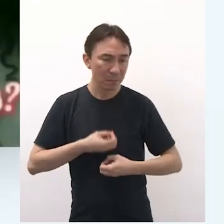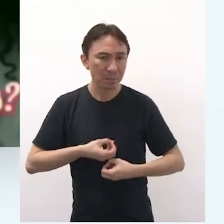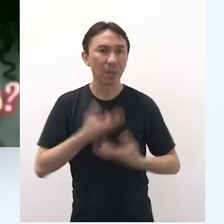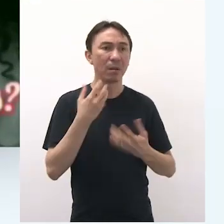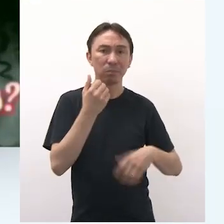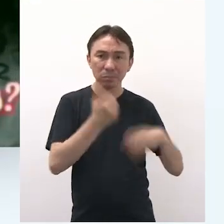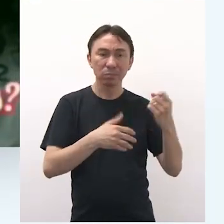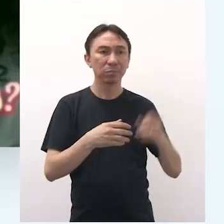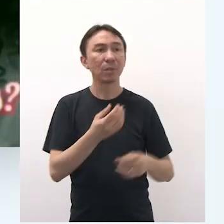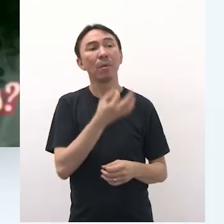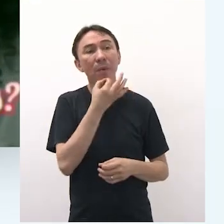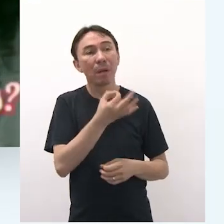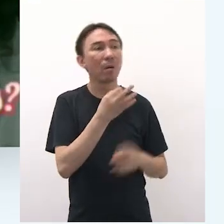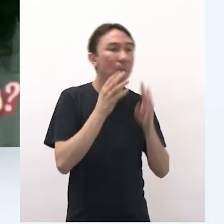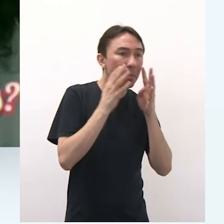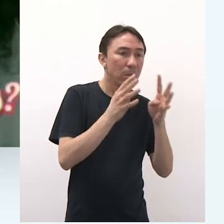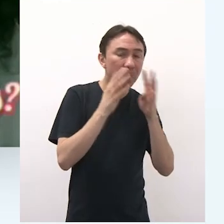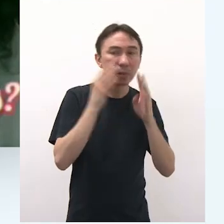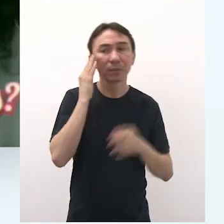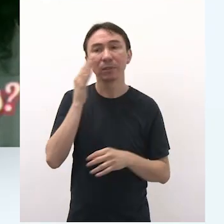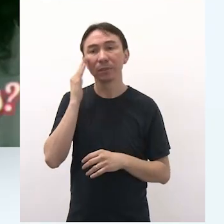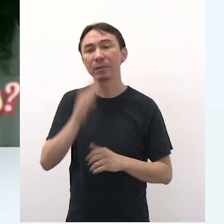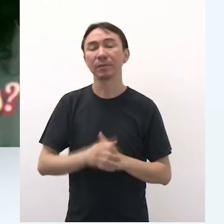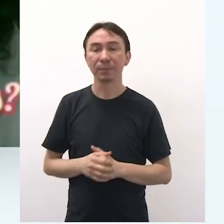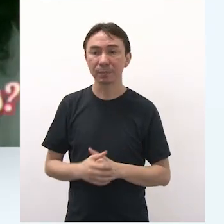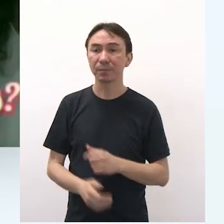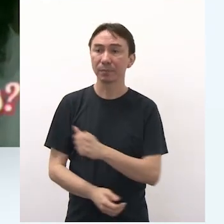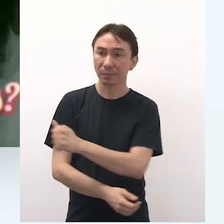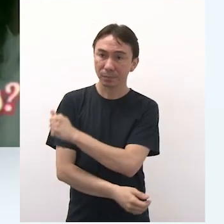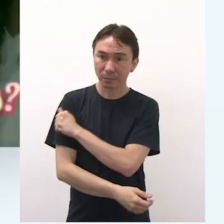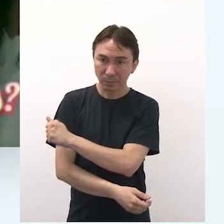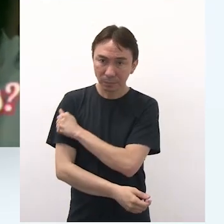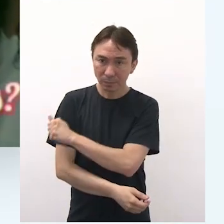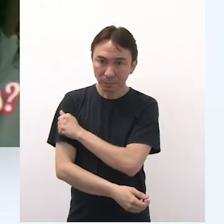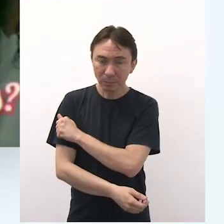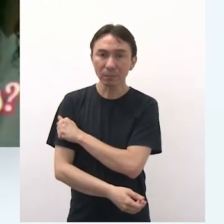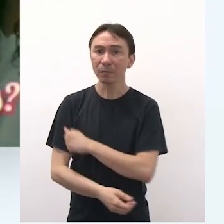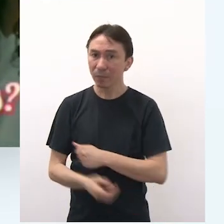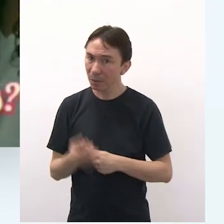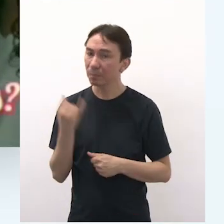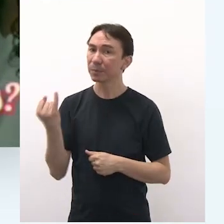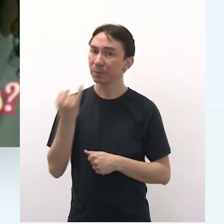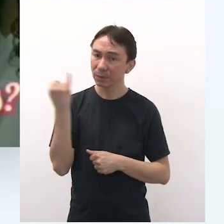um. Os alunos são muito importantes para a resolução de problemas da escola,